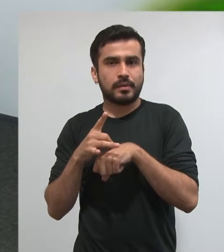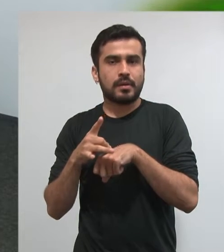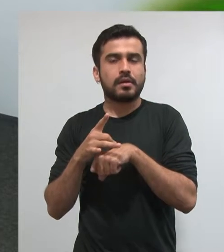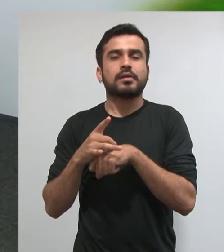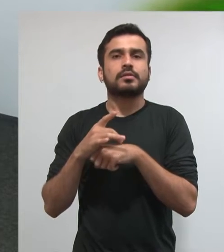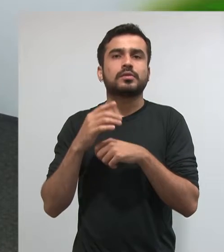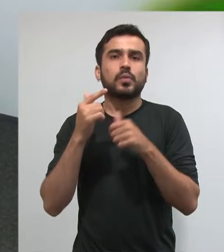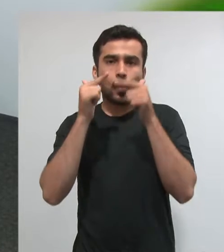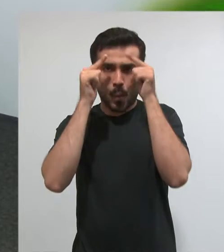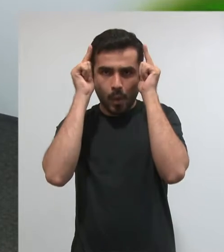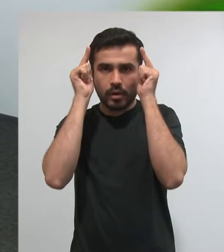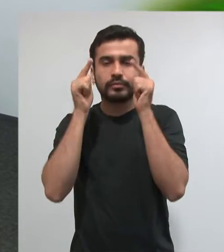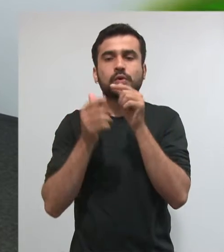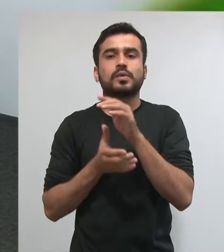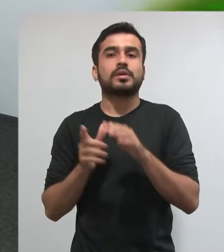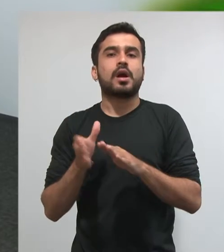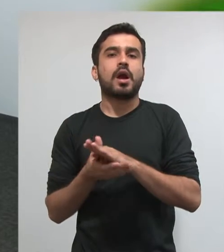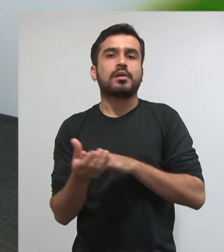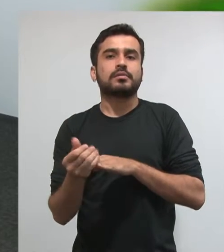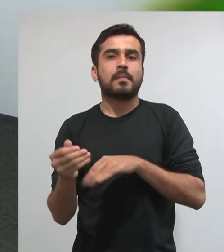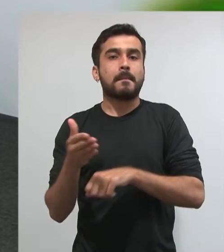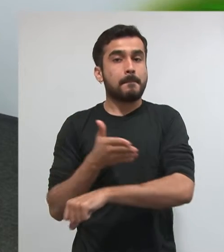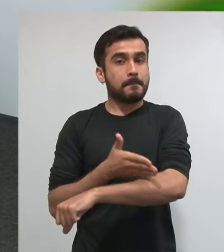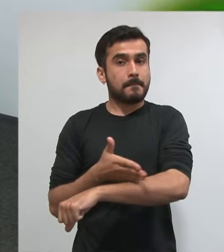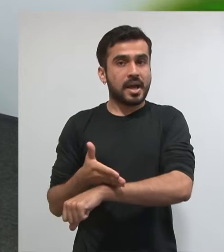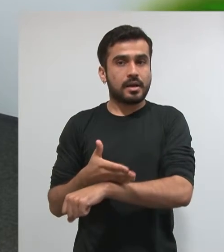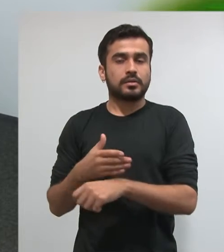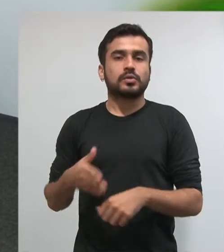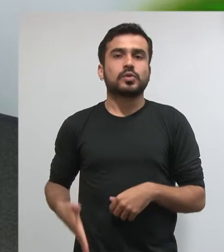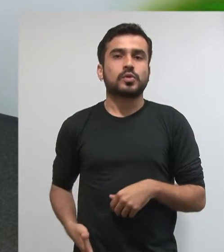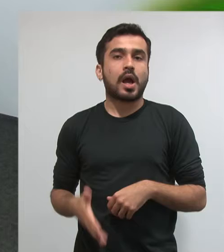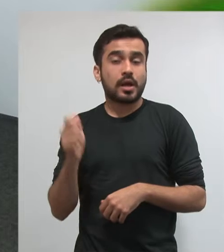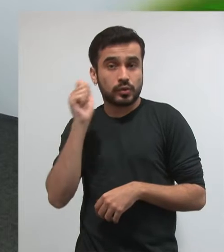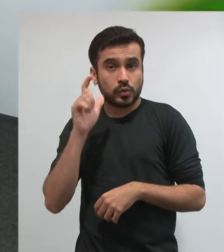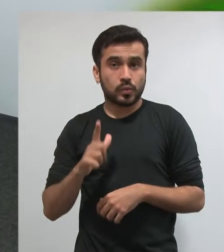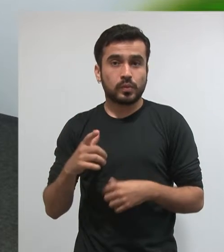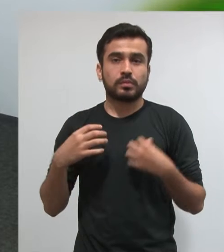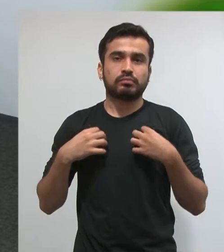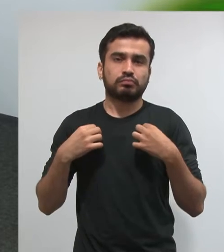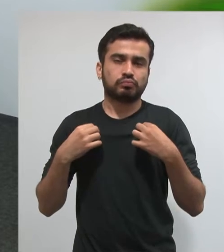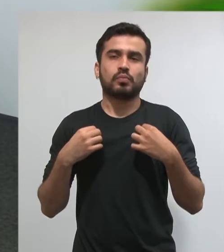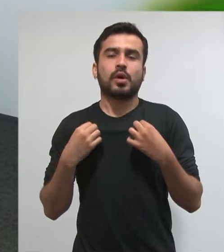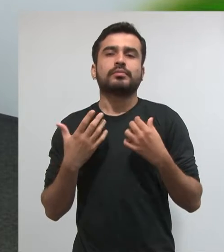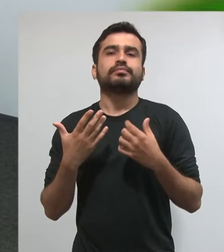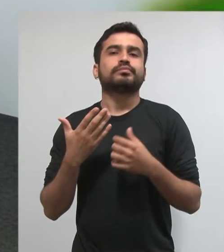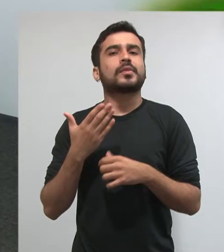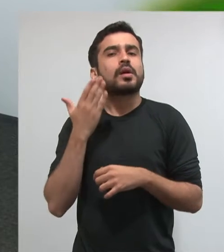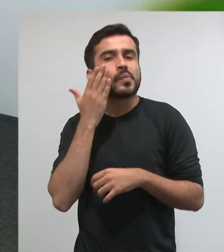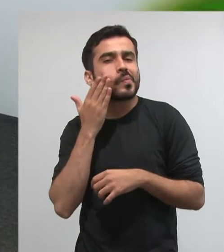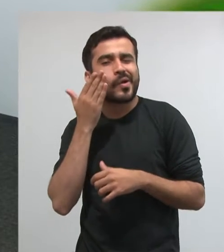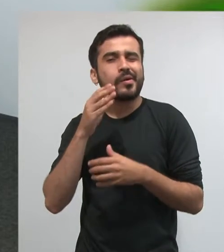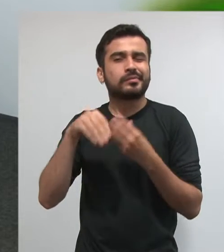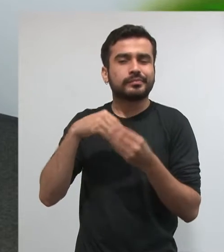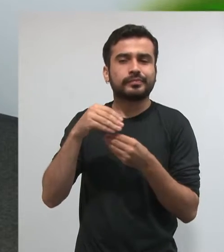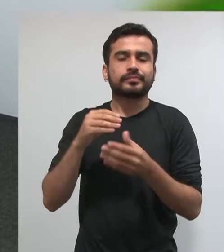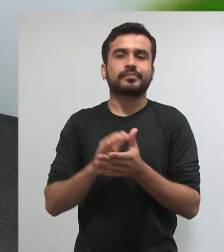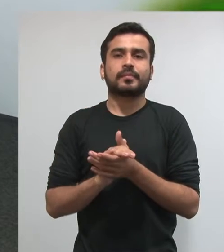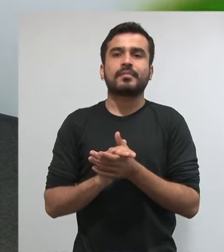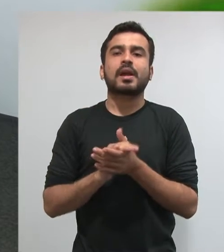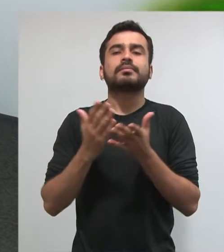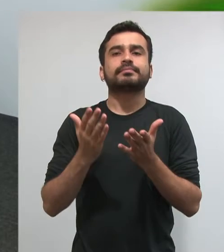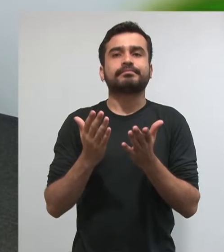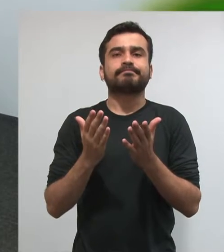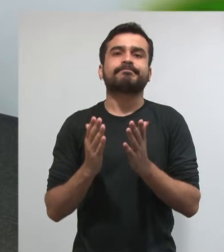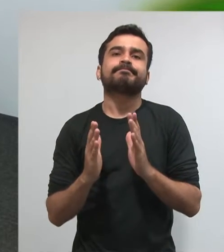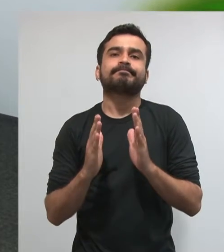nesse momento um tênis branco, uma calça jeans azul e uma camisa na tonalidade salmão. Do lado direito da sua tela, você